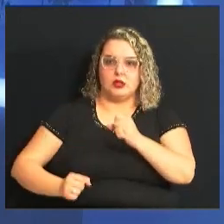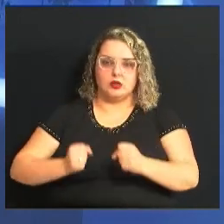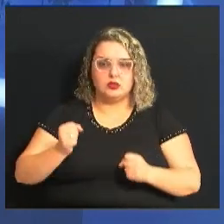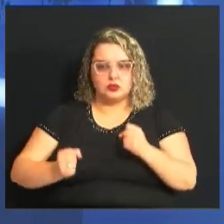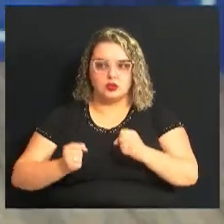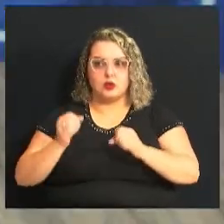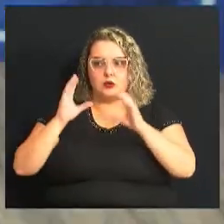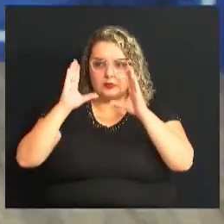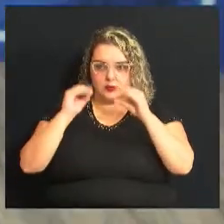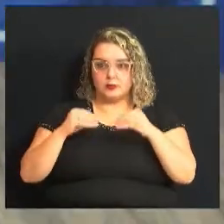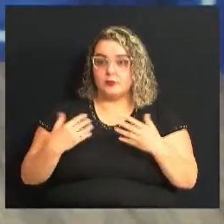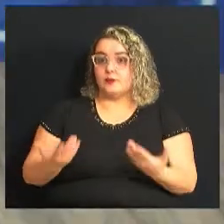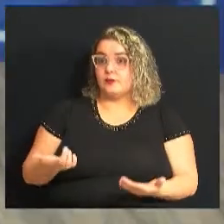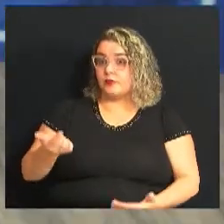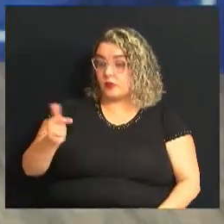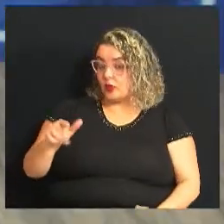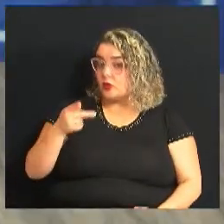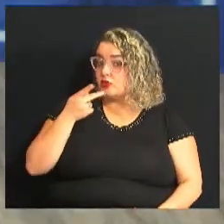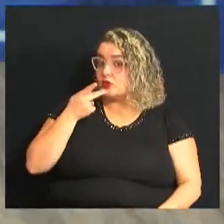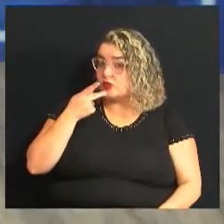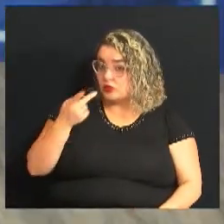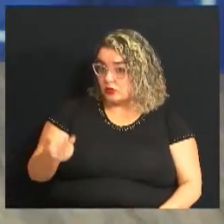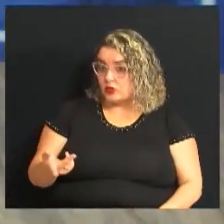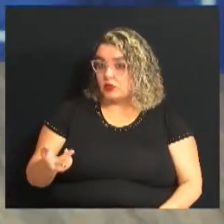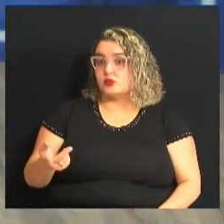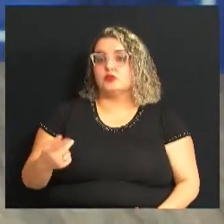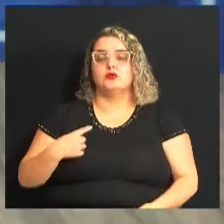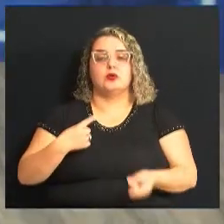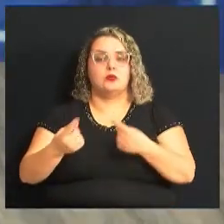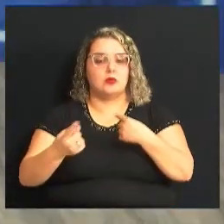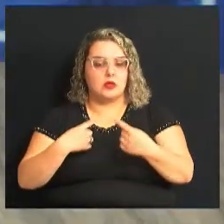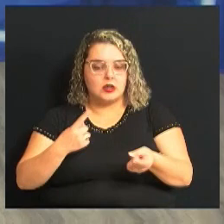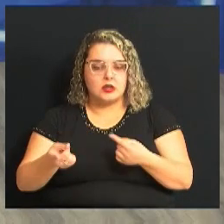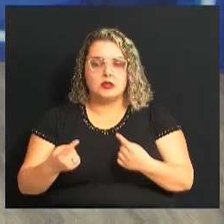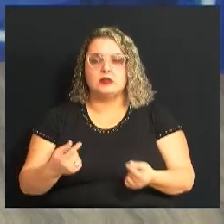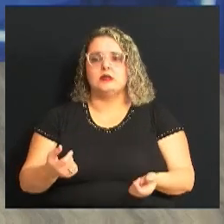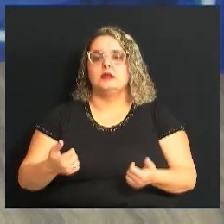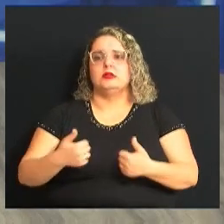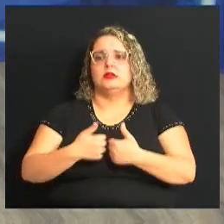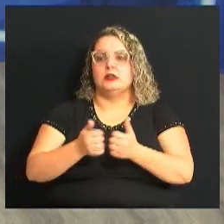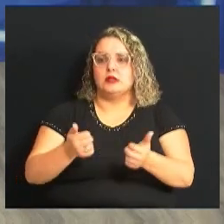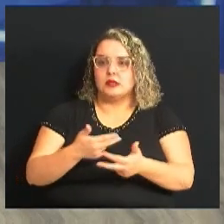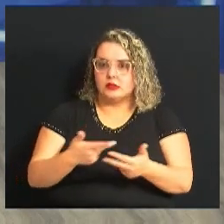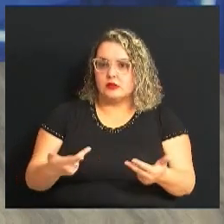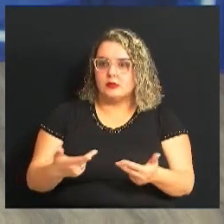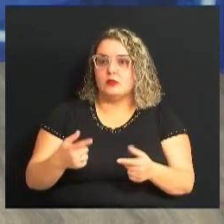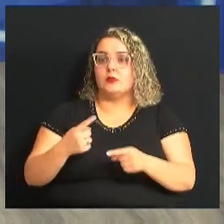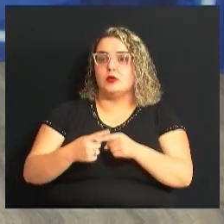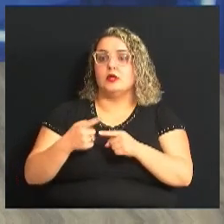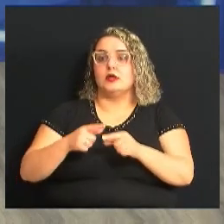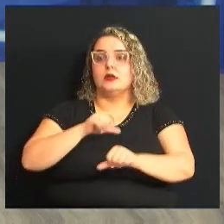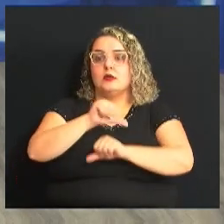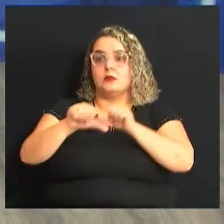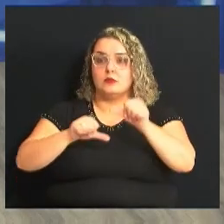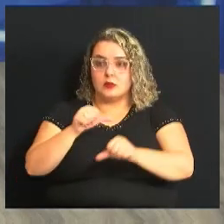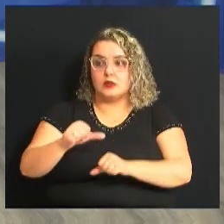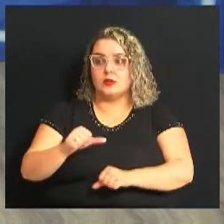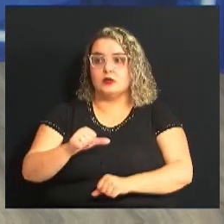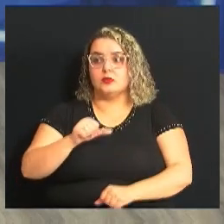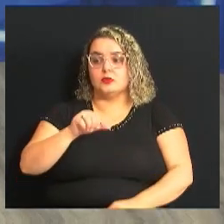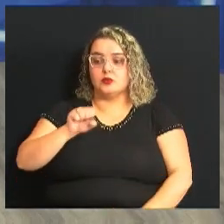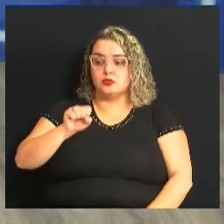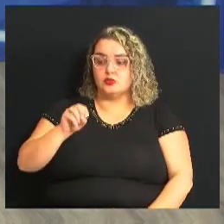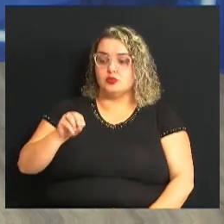noturna. E a gente continua falando aí sobre transporte, sobre trânsito, porque tem uma mudança acontecendo no distrito de Souzas.